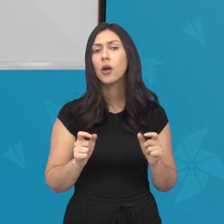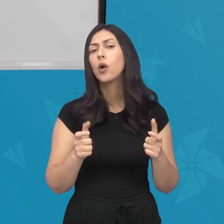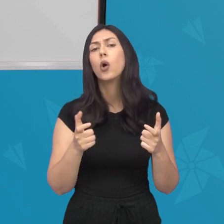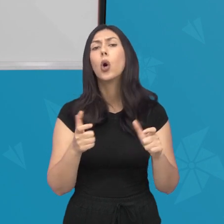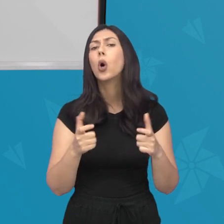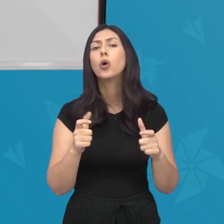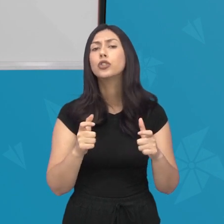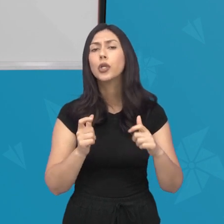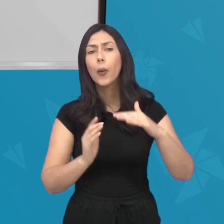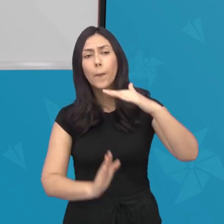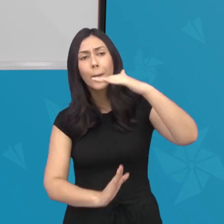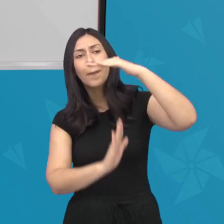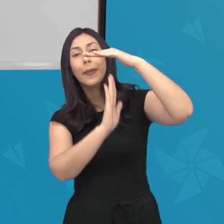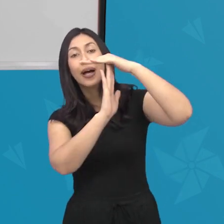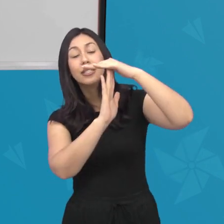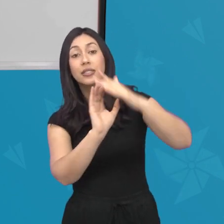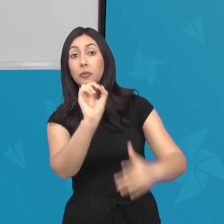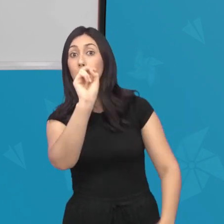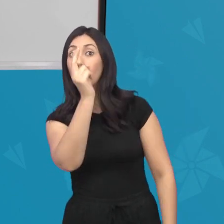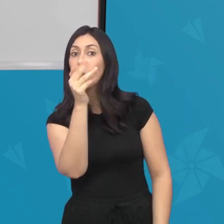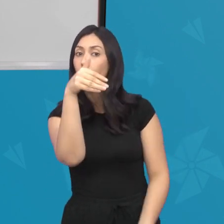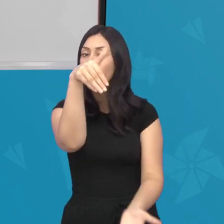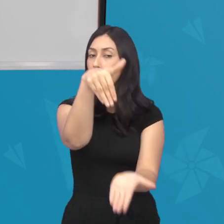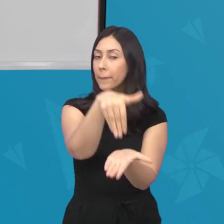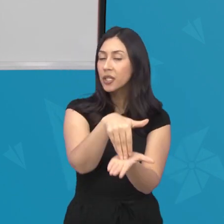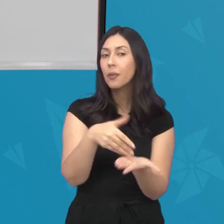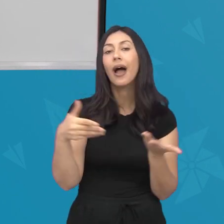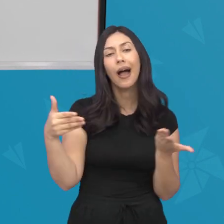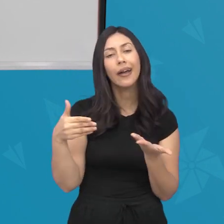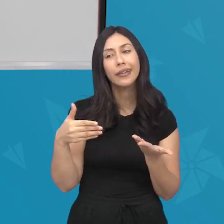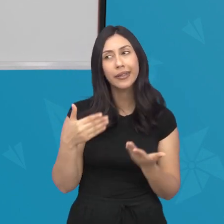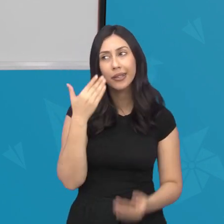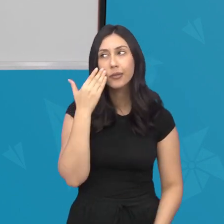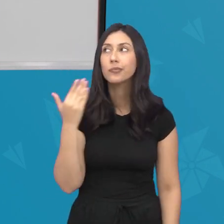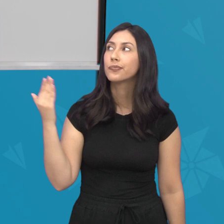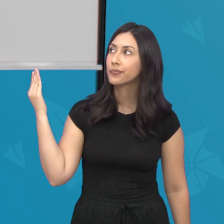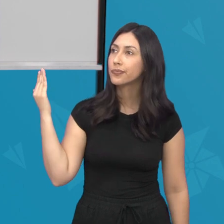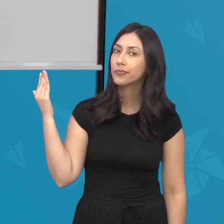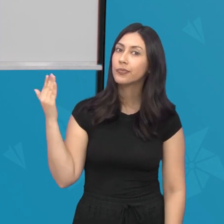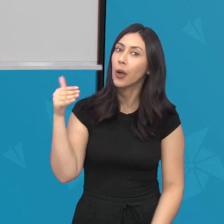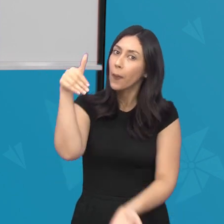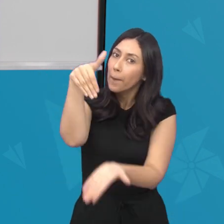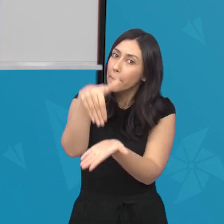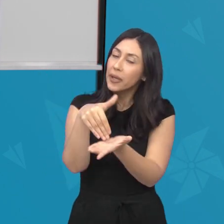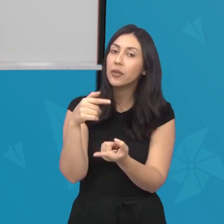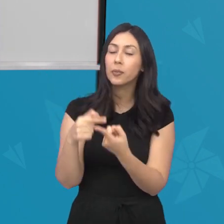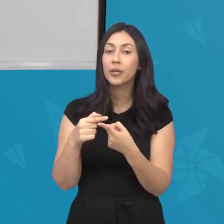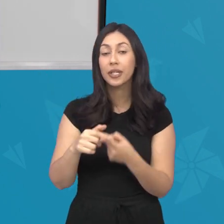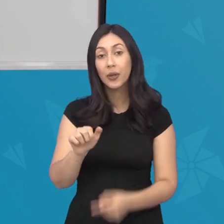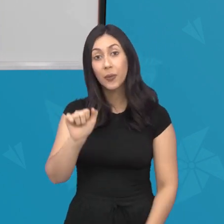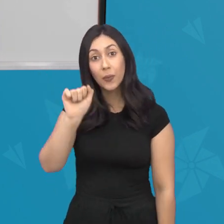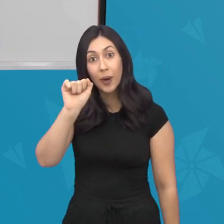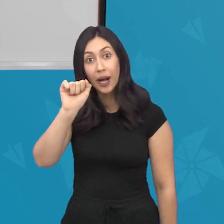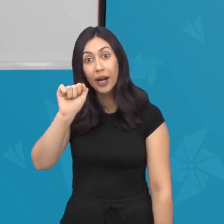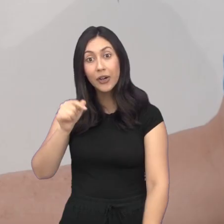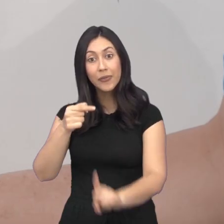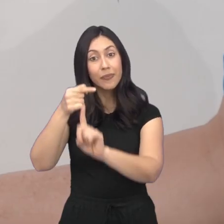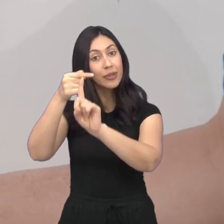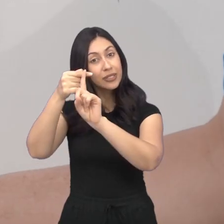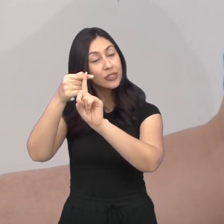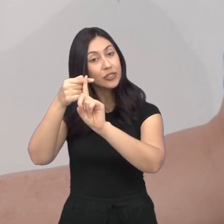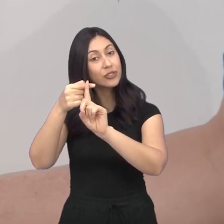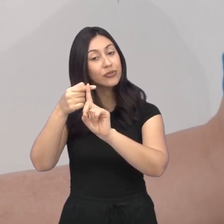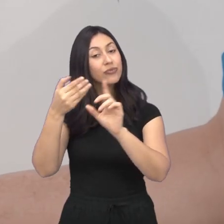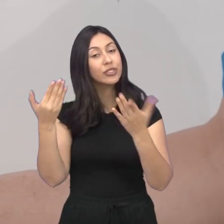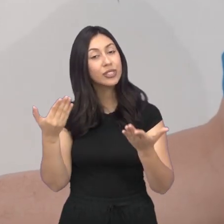onde está o máximo ou o mínimo, no caso aqui é o mínimo, né? Porque a é positivo, a função tem a concavidade desse jeito, então você